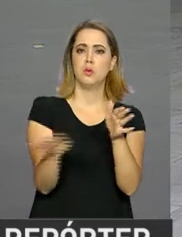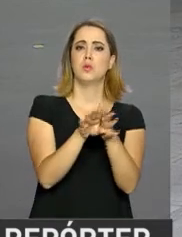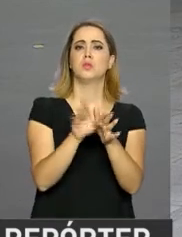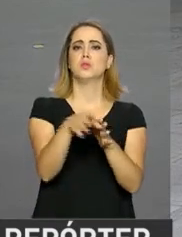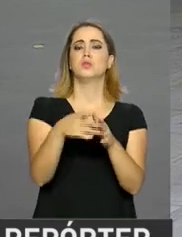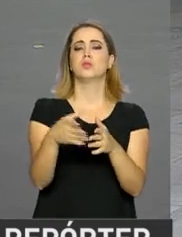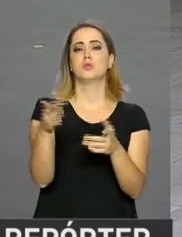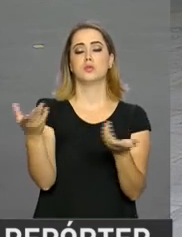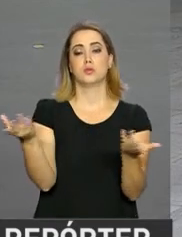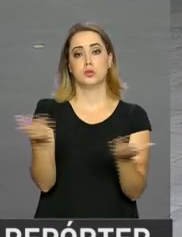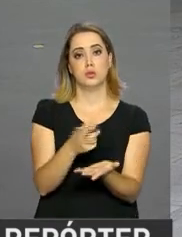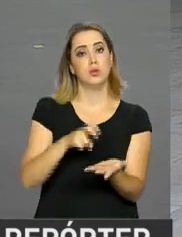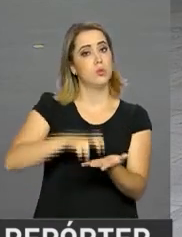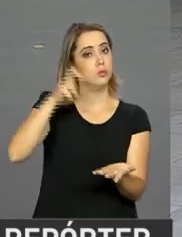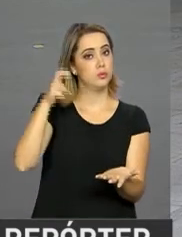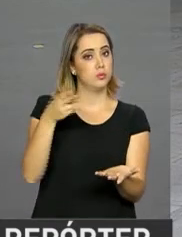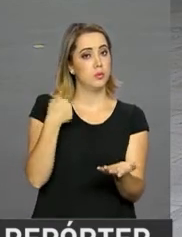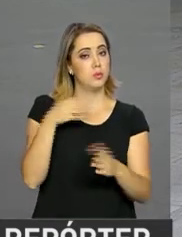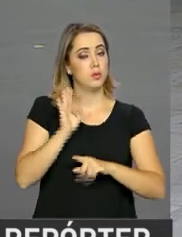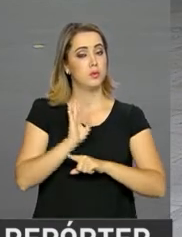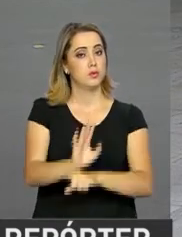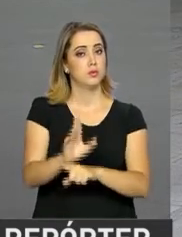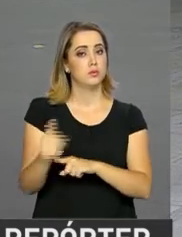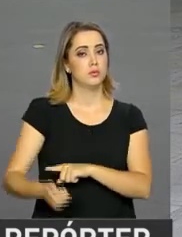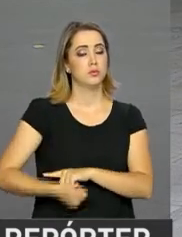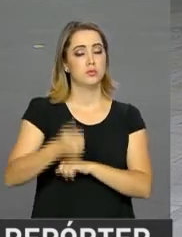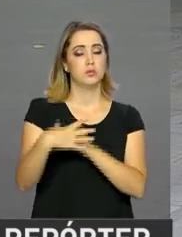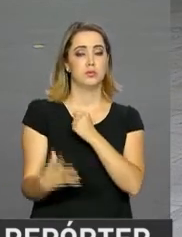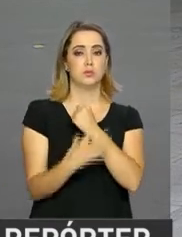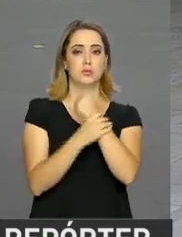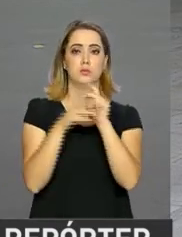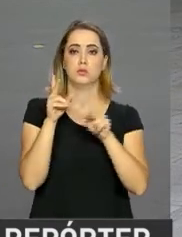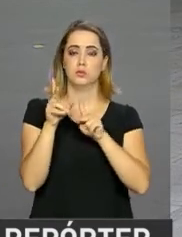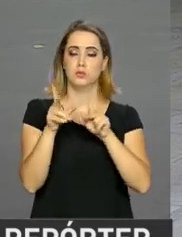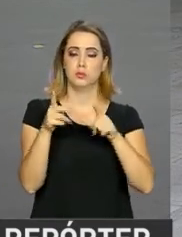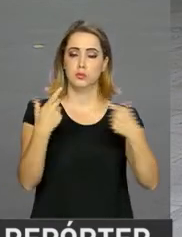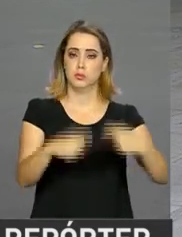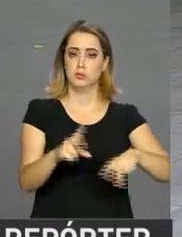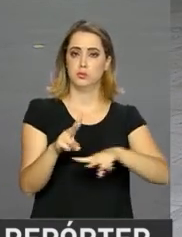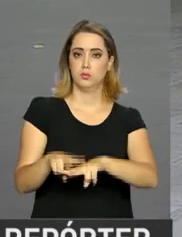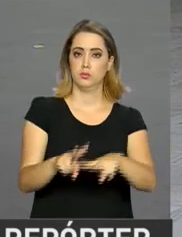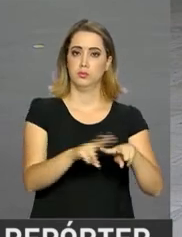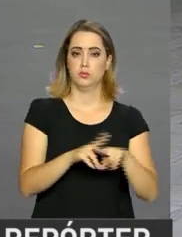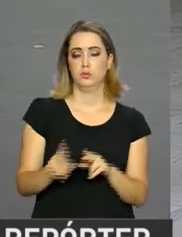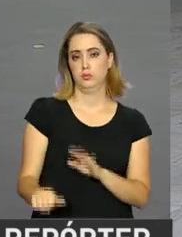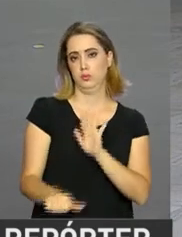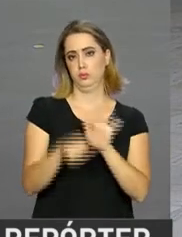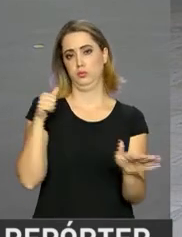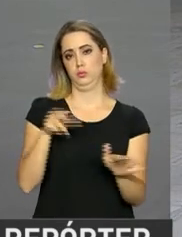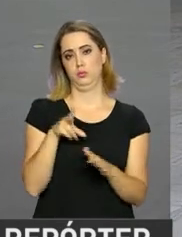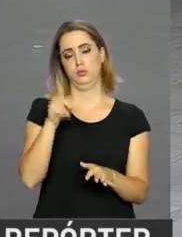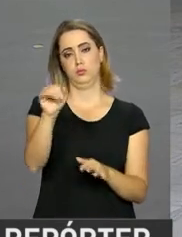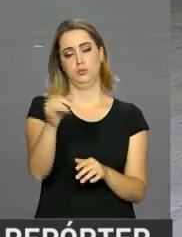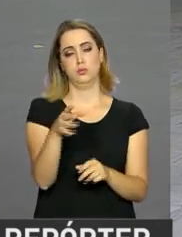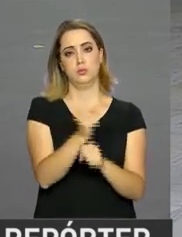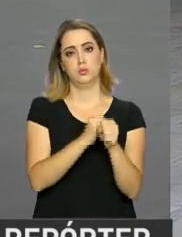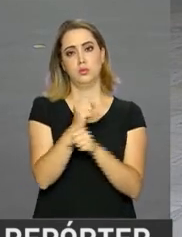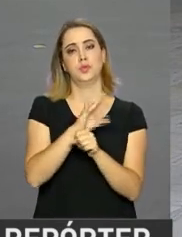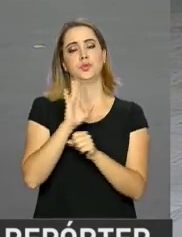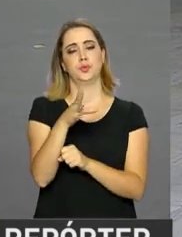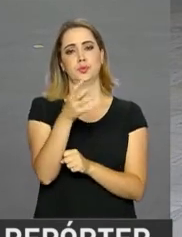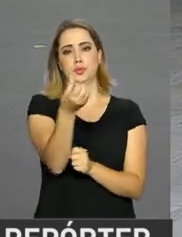na madrugada de hoje para reforçar a segurança nas penitenciárias do estado desde o primeiro dia do ano 64 presos